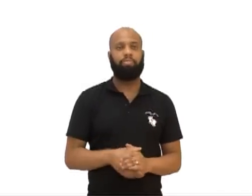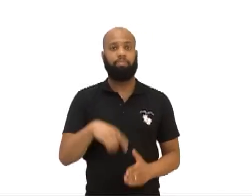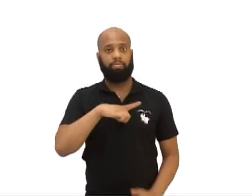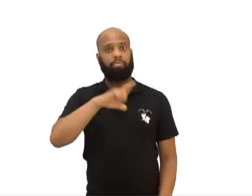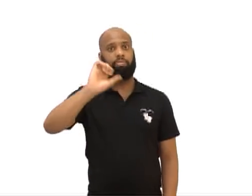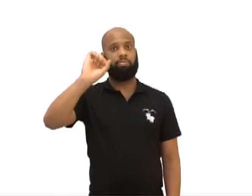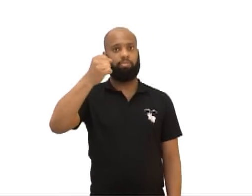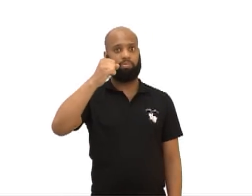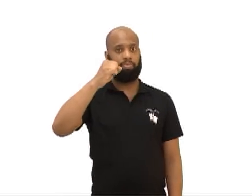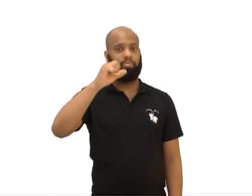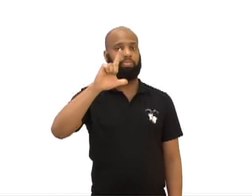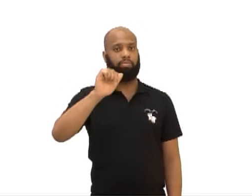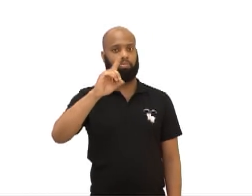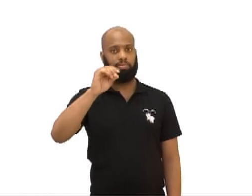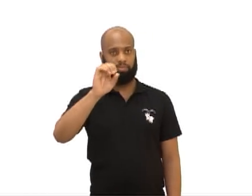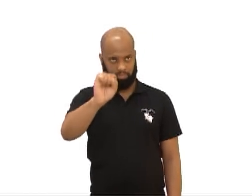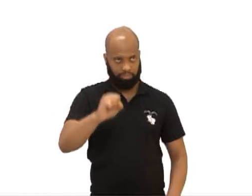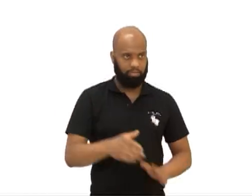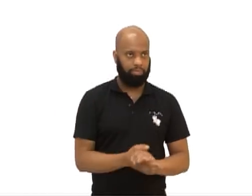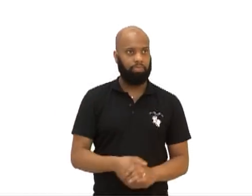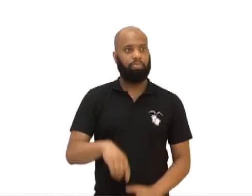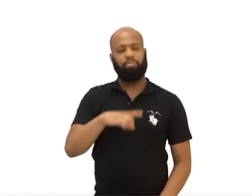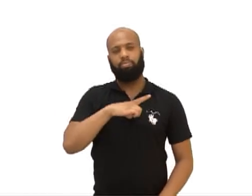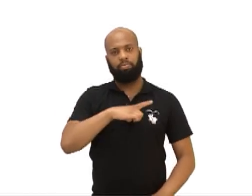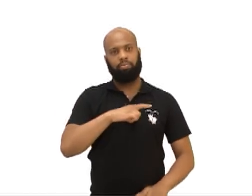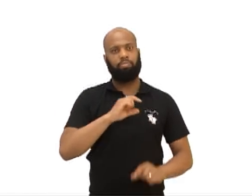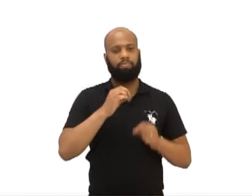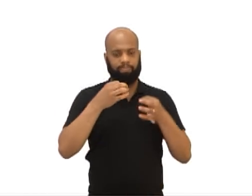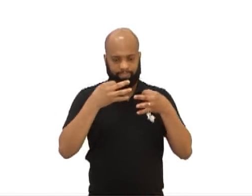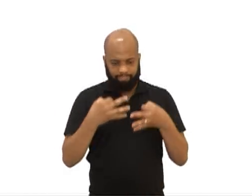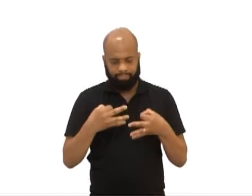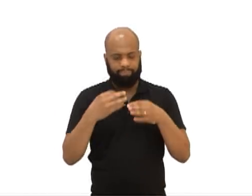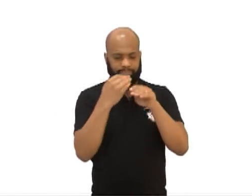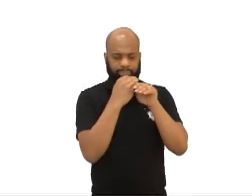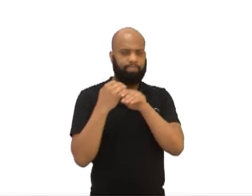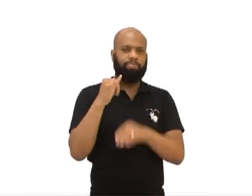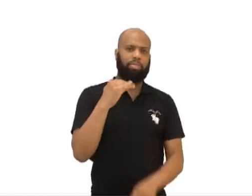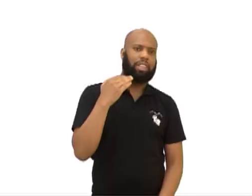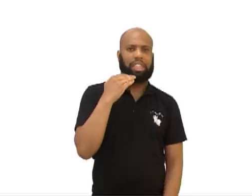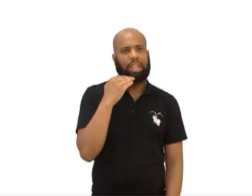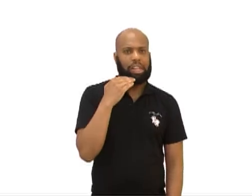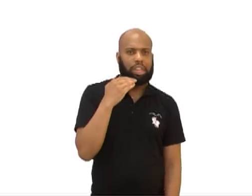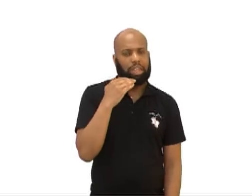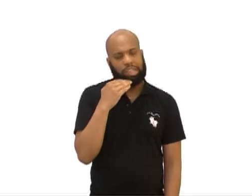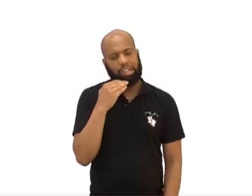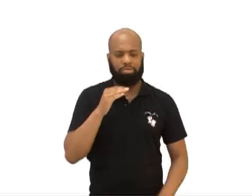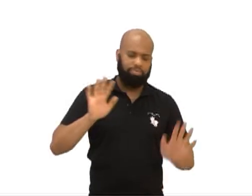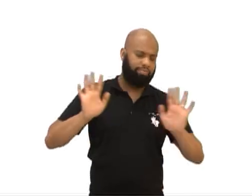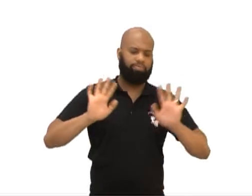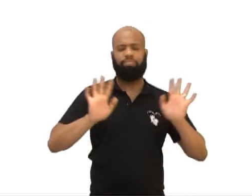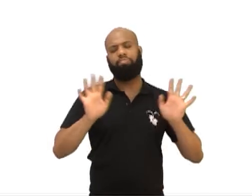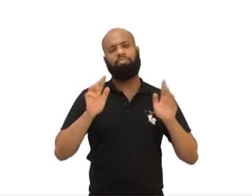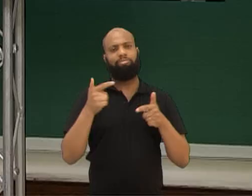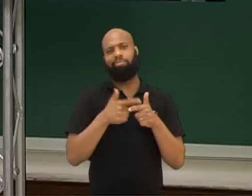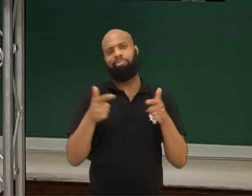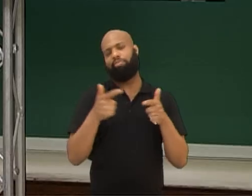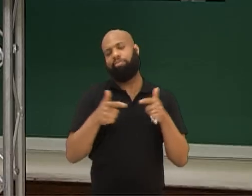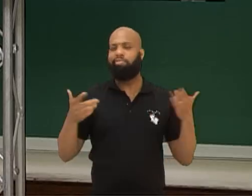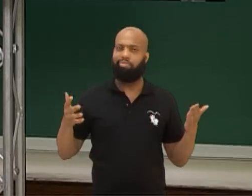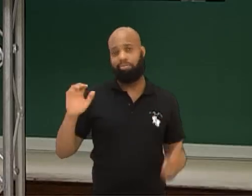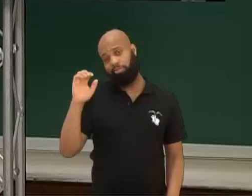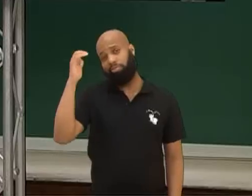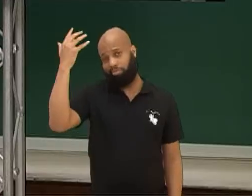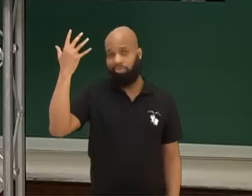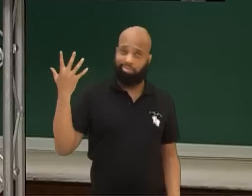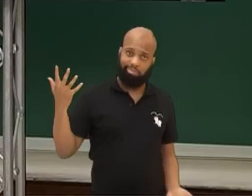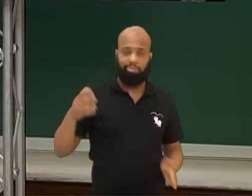8 lados, tá? Aqui eles estão exatamente regulares. Se o teu ficou um pouquinho tortinho, um lado um pouquinho menor, um outro lado